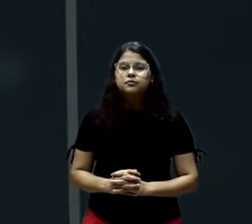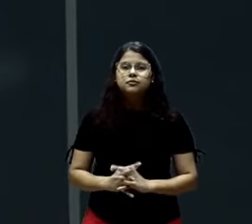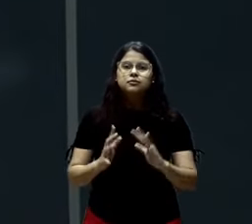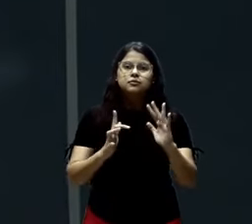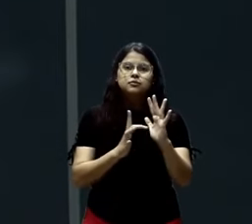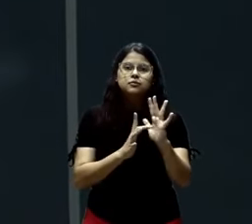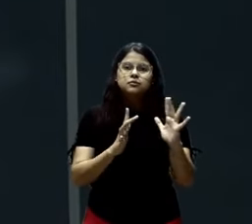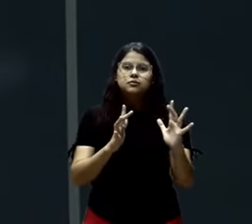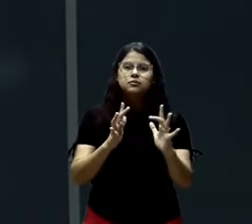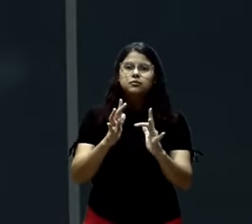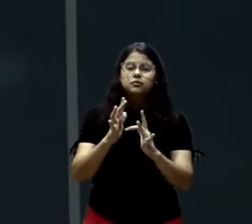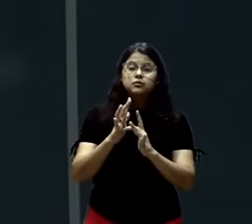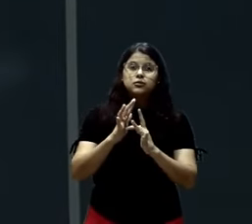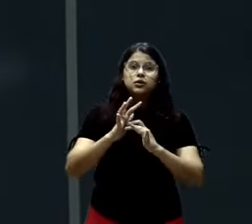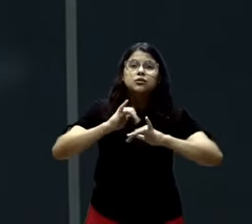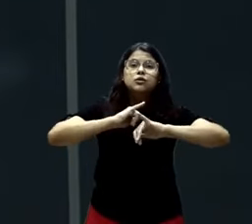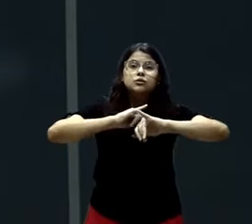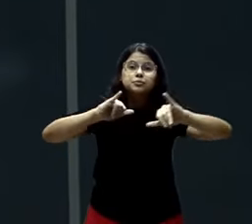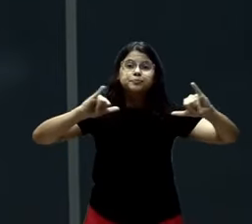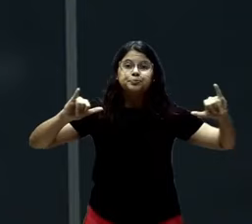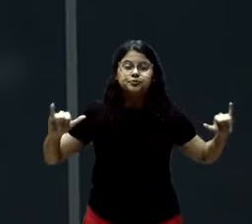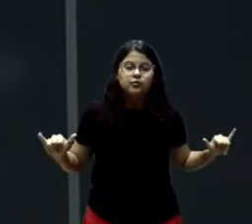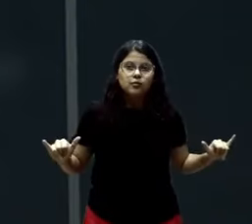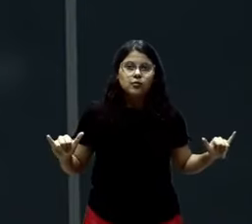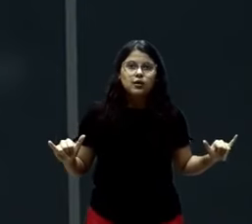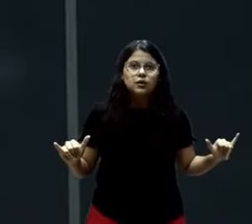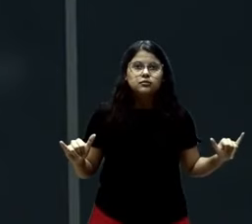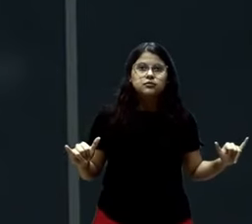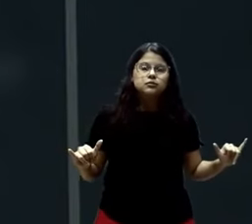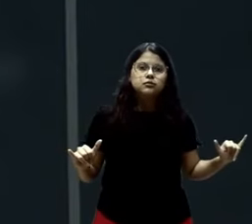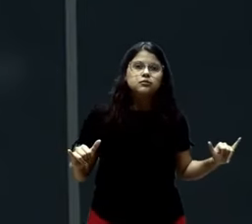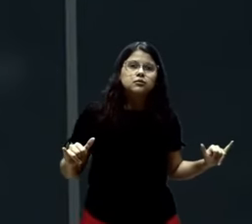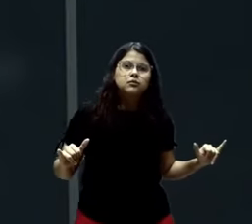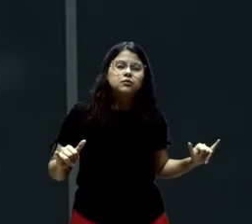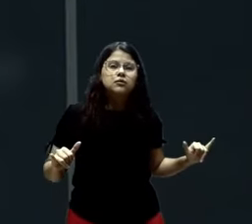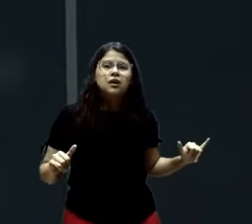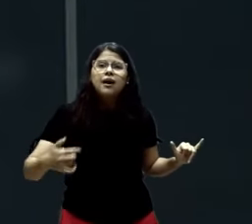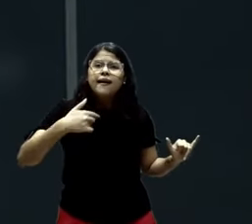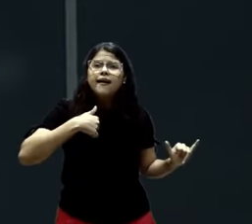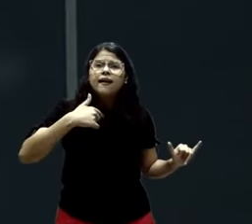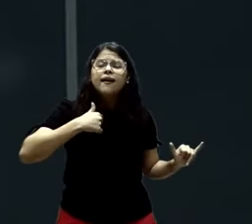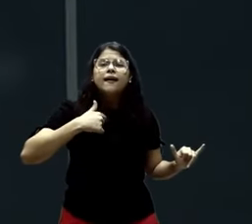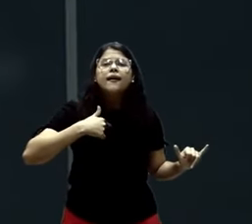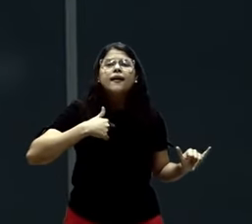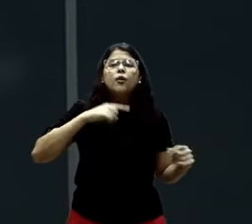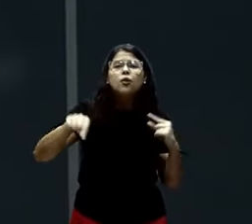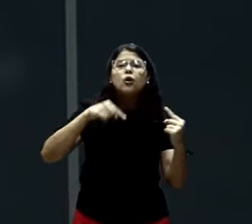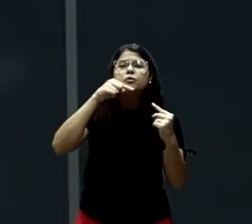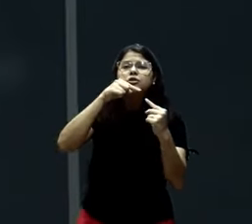Jesus lhes declarou: a minha comida consiste em fazer a vontade daquele que me